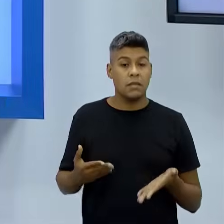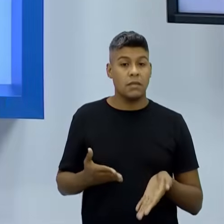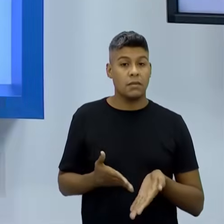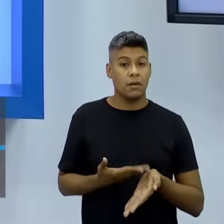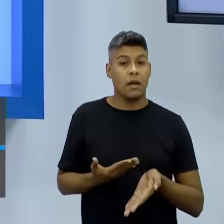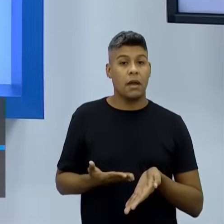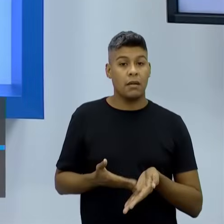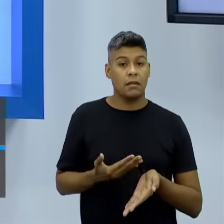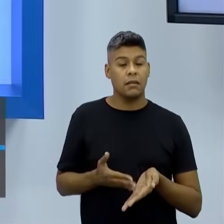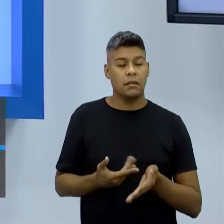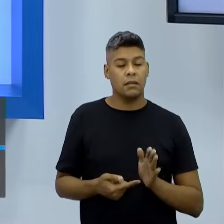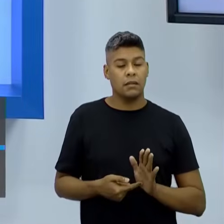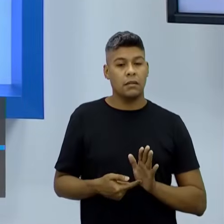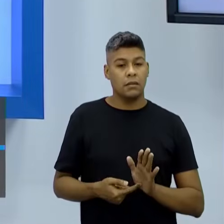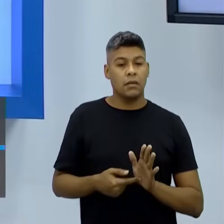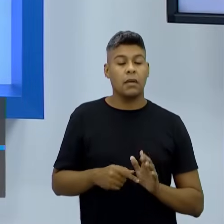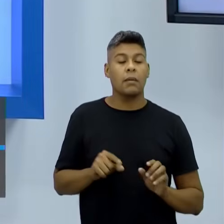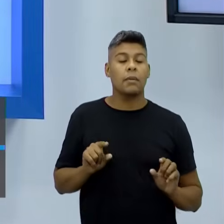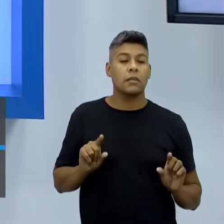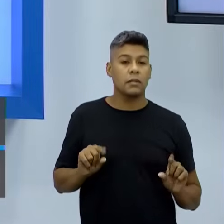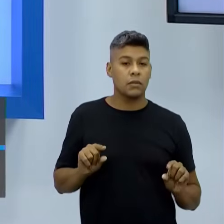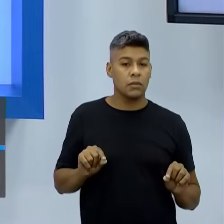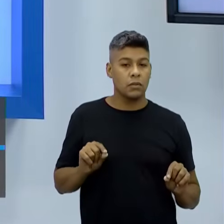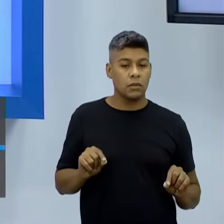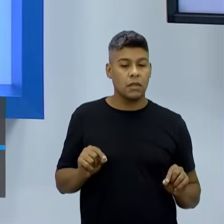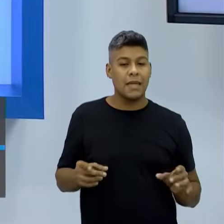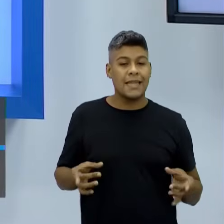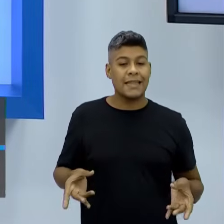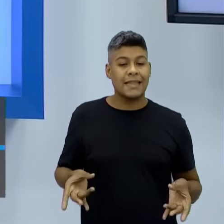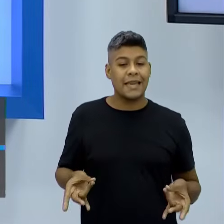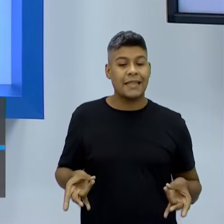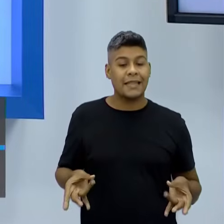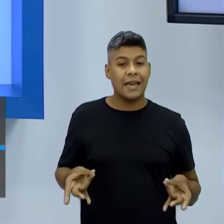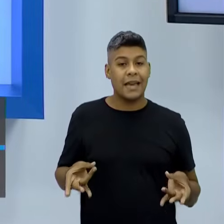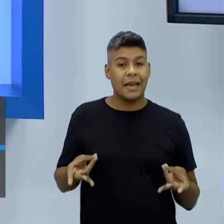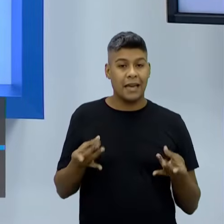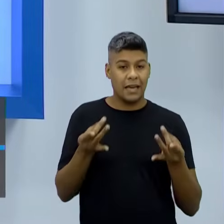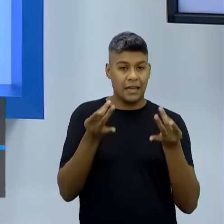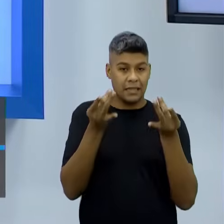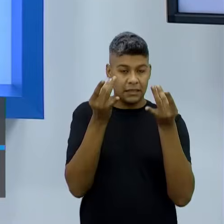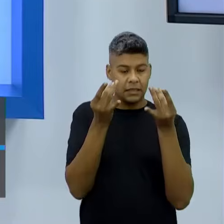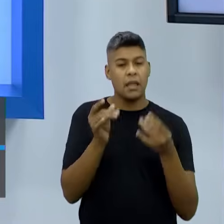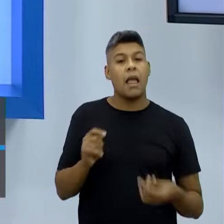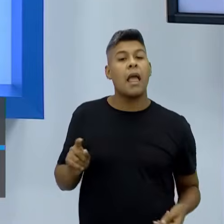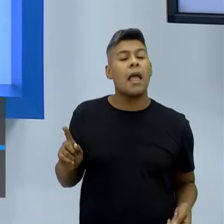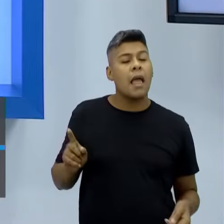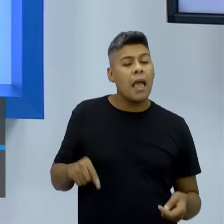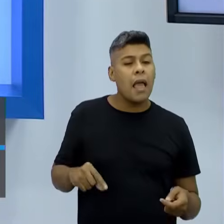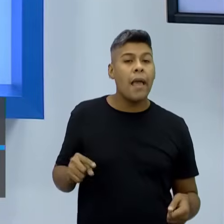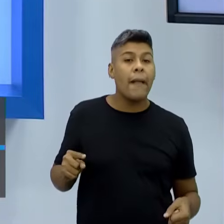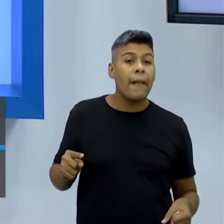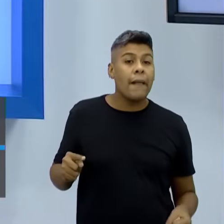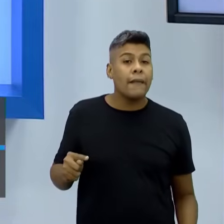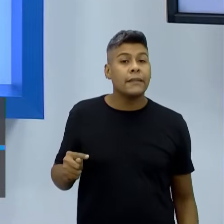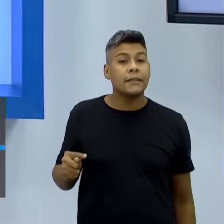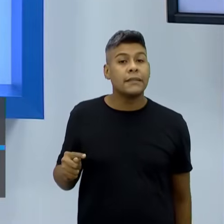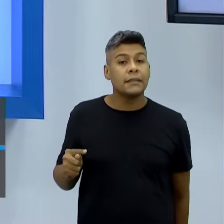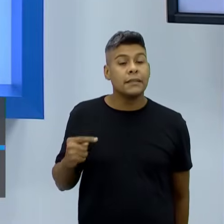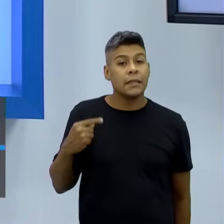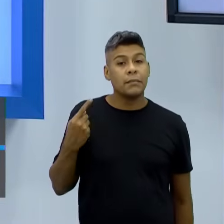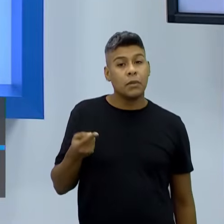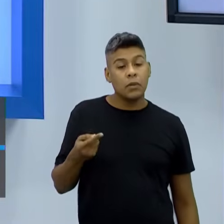né, que apresentam aí vários detalhamentos, esses cadernos servem posteriormente para que